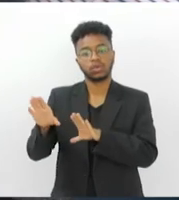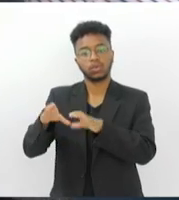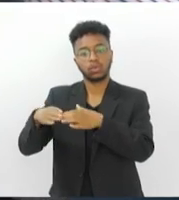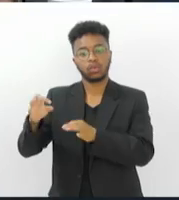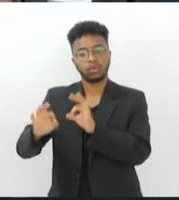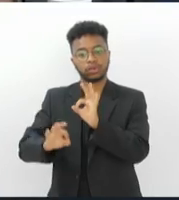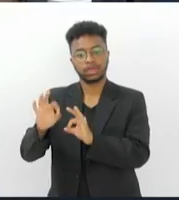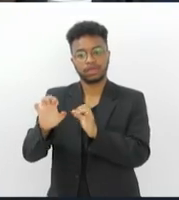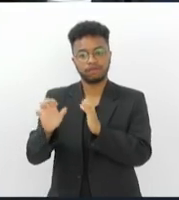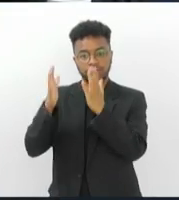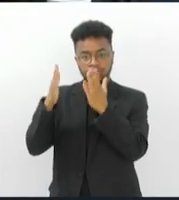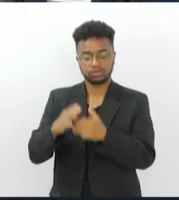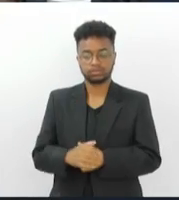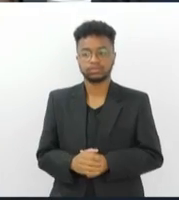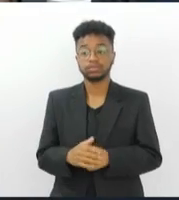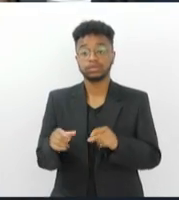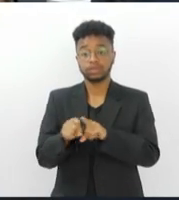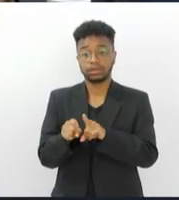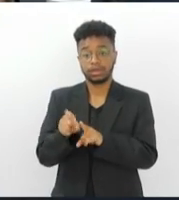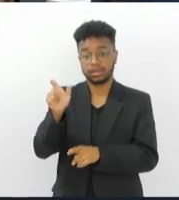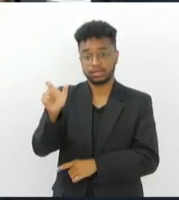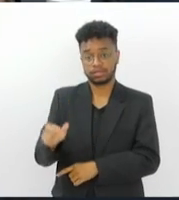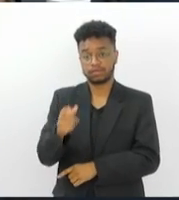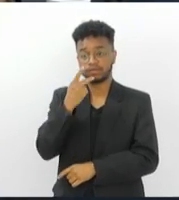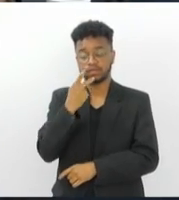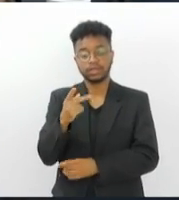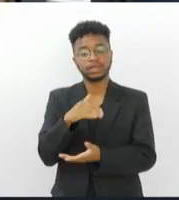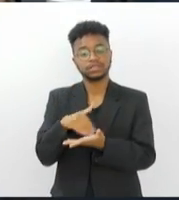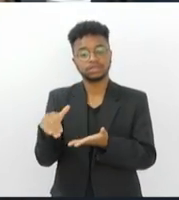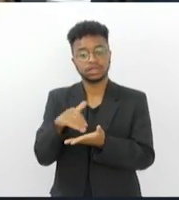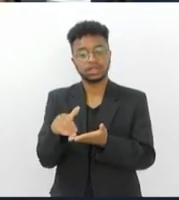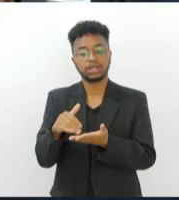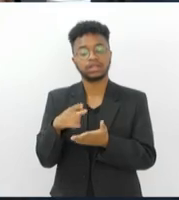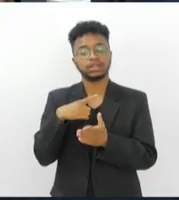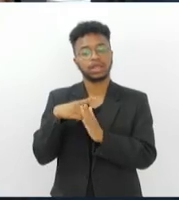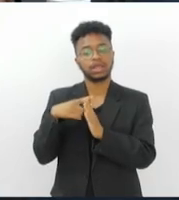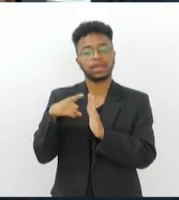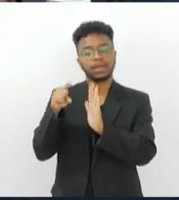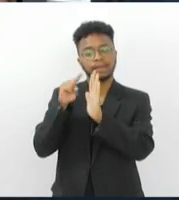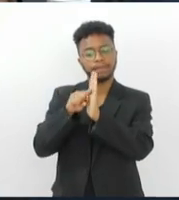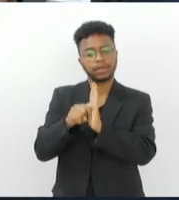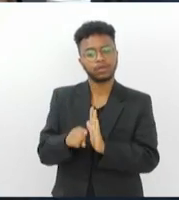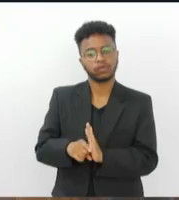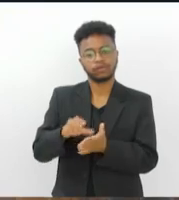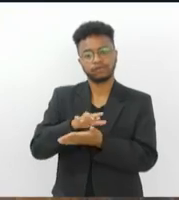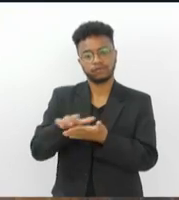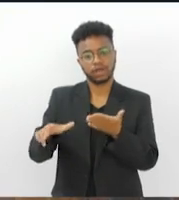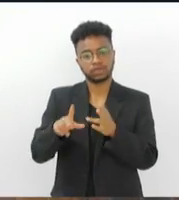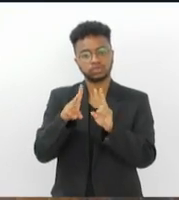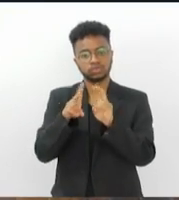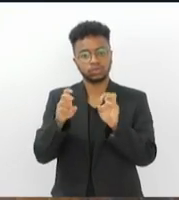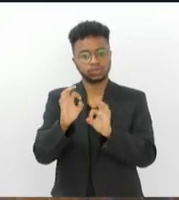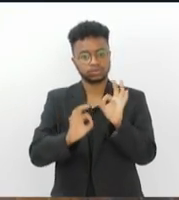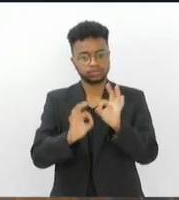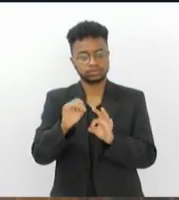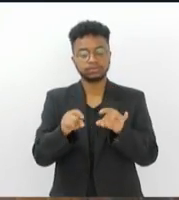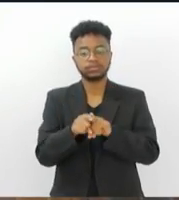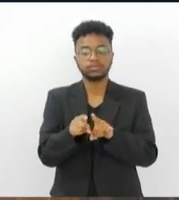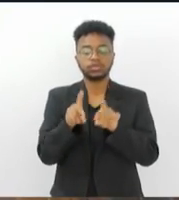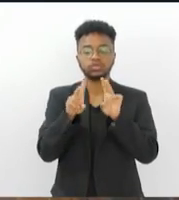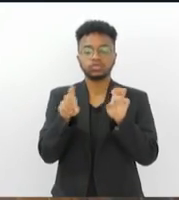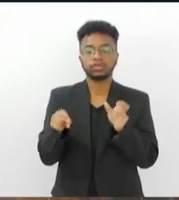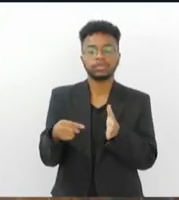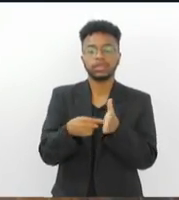evento segundo Gutemberg a secretaria enviou vários questionamentos à organização do evento inclusive sobre denúncias